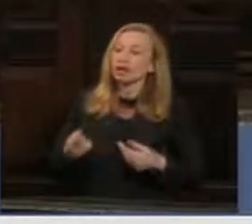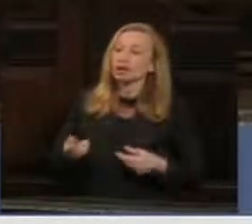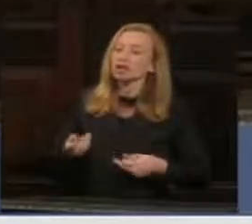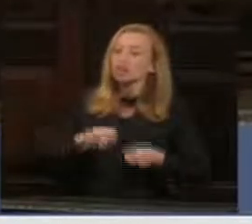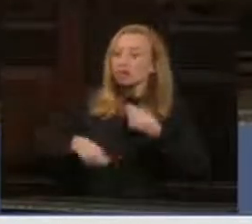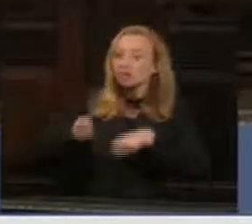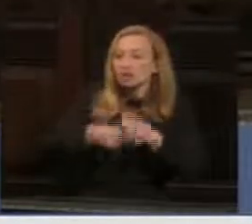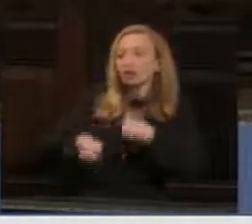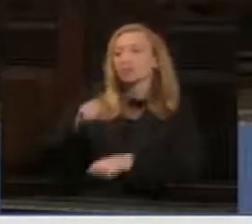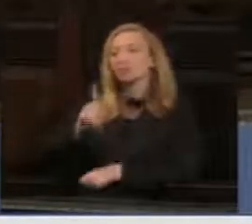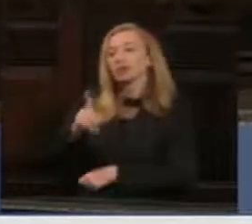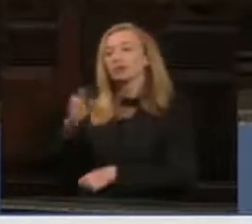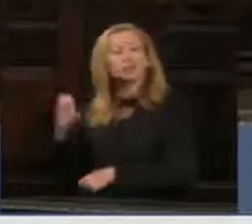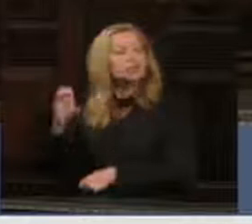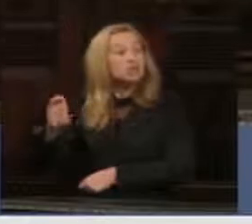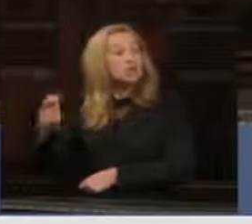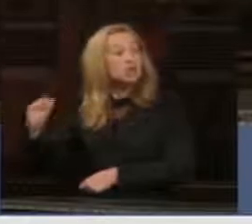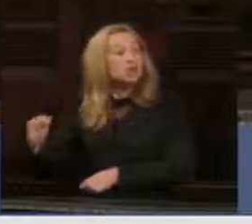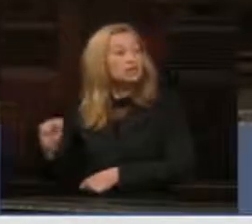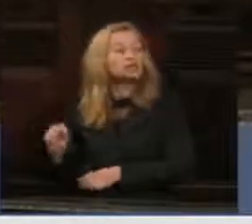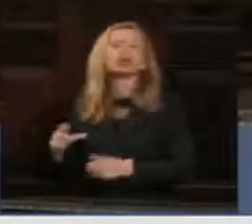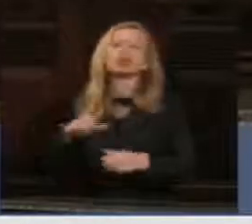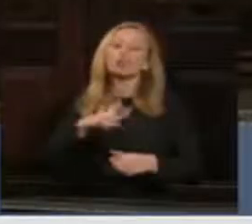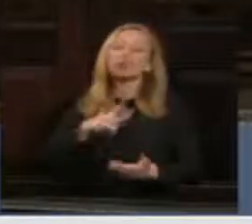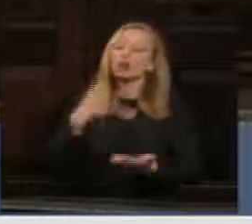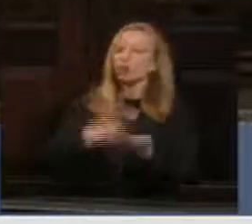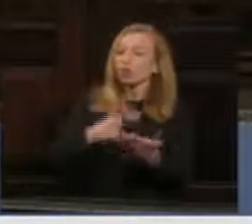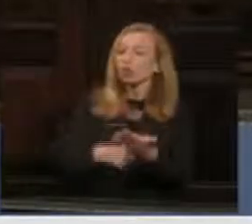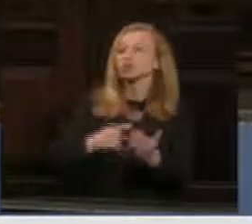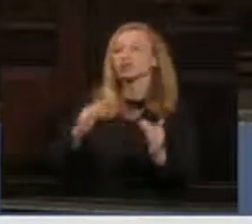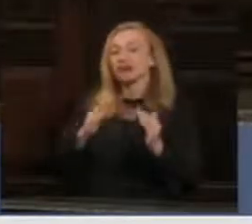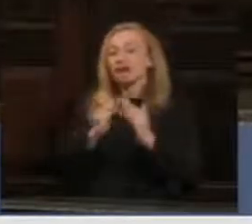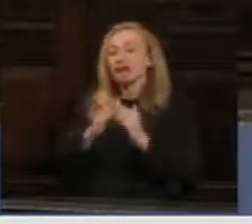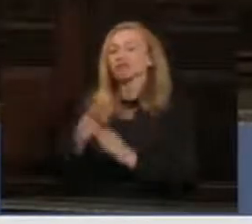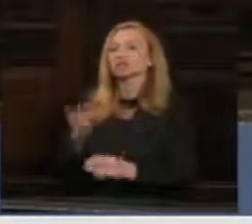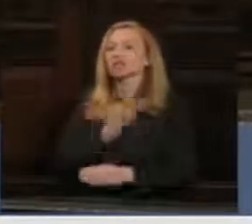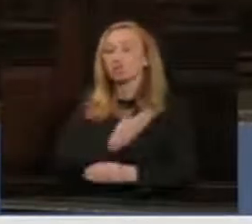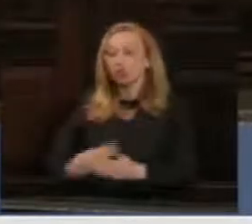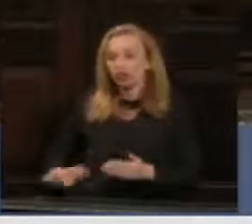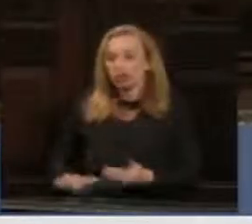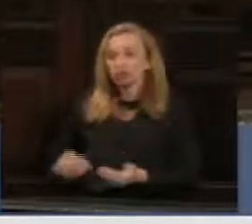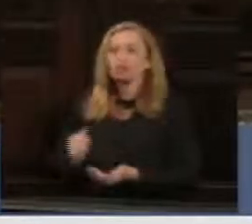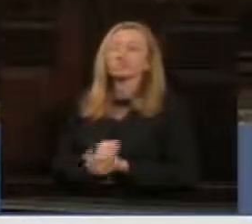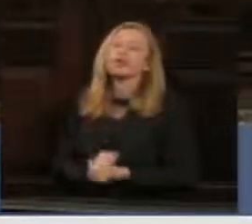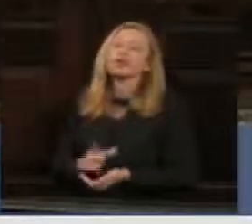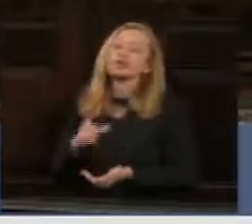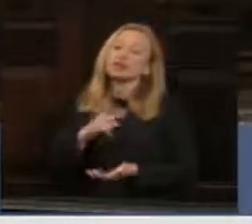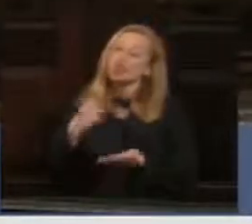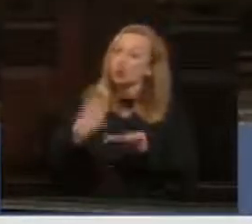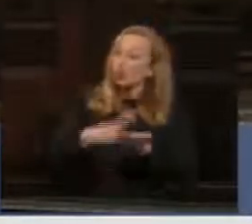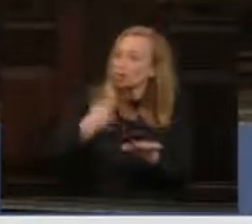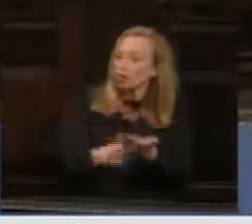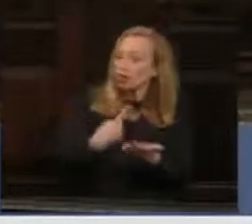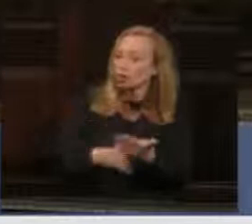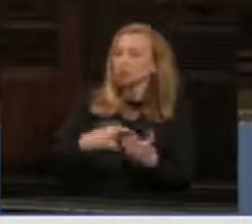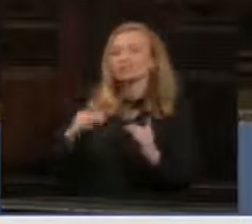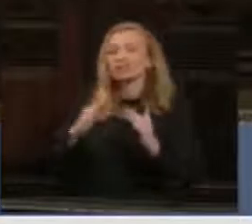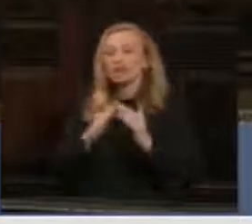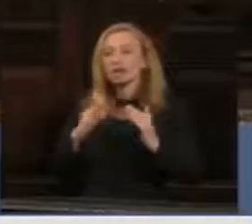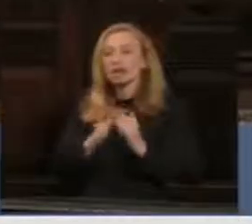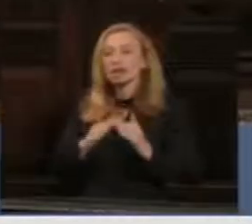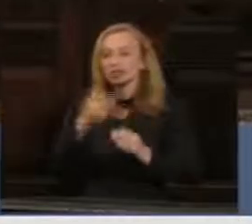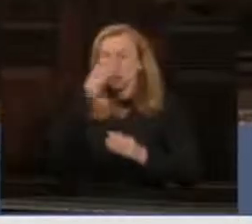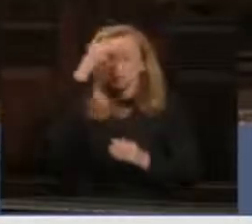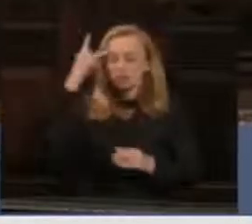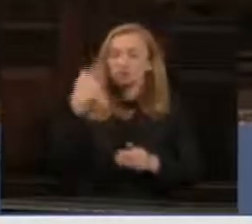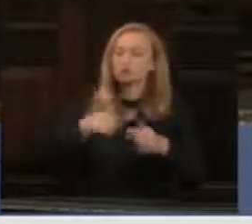um acordo dessa casa com o governo, há um acordo dessa casa com os servidores da saúde para